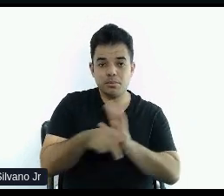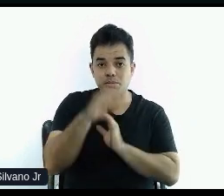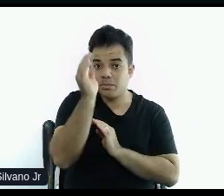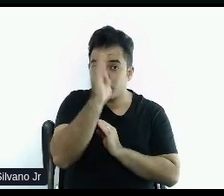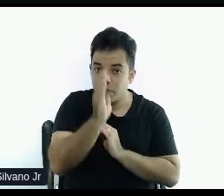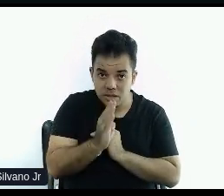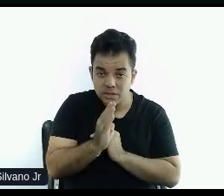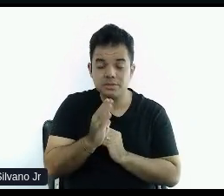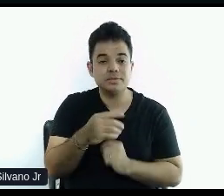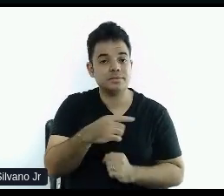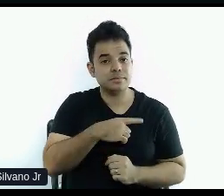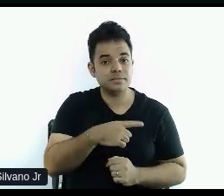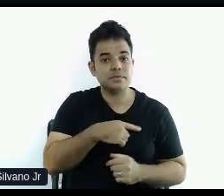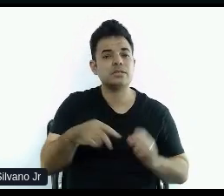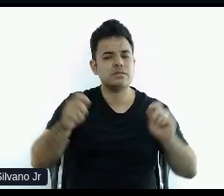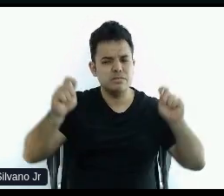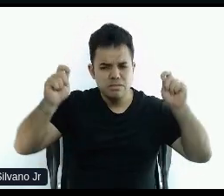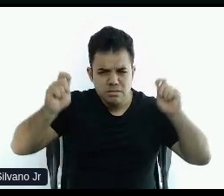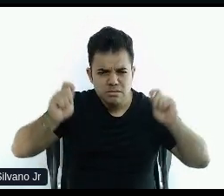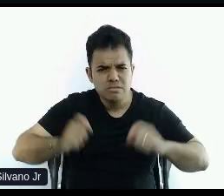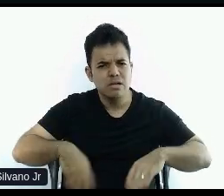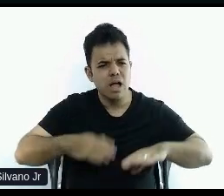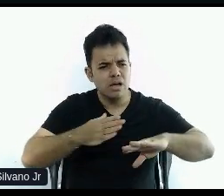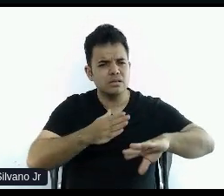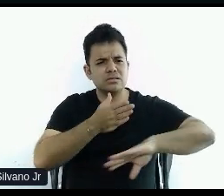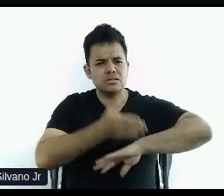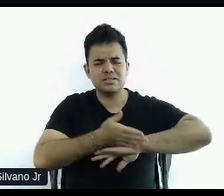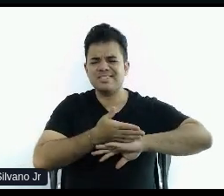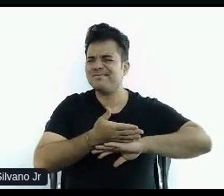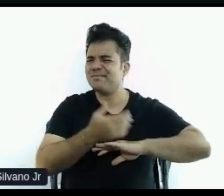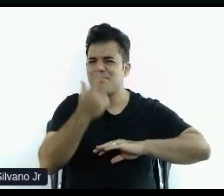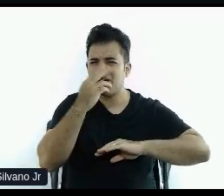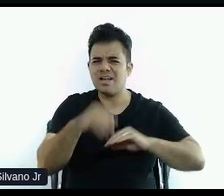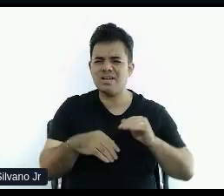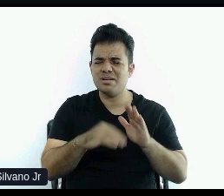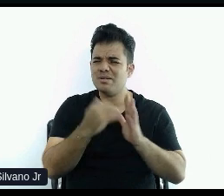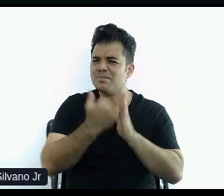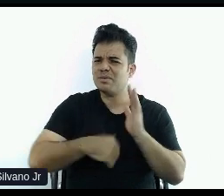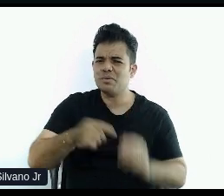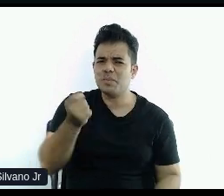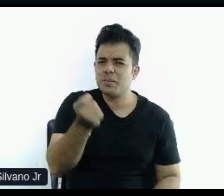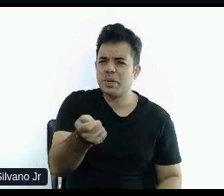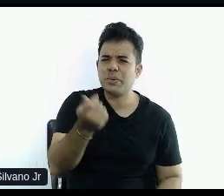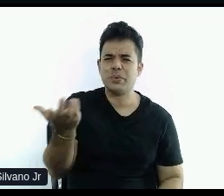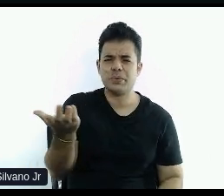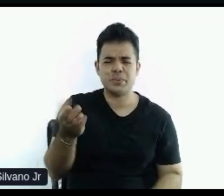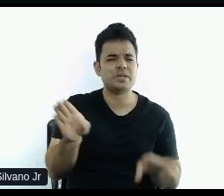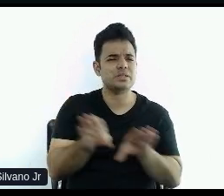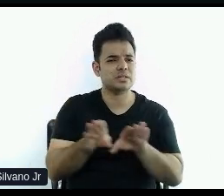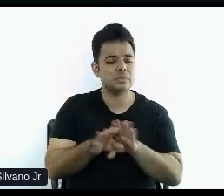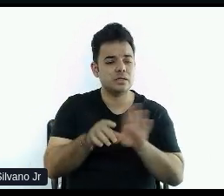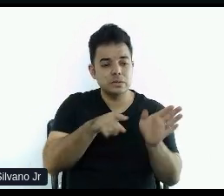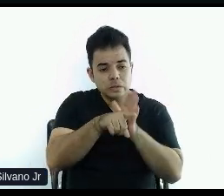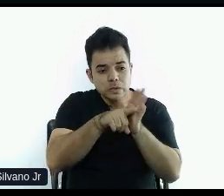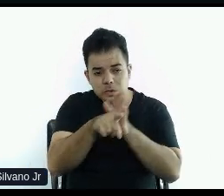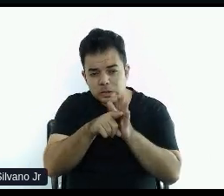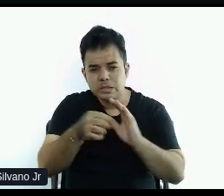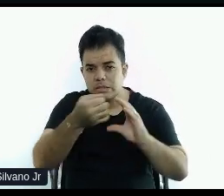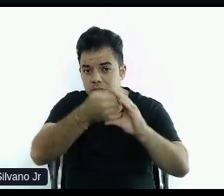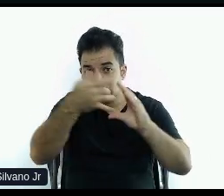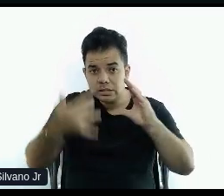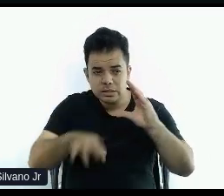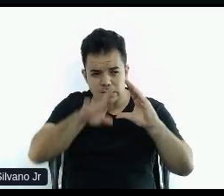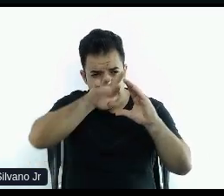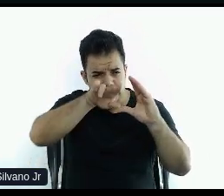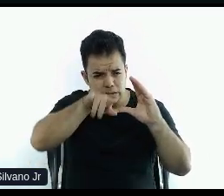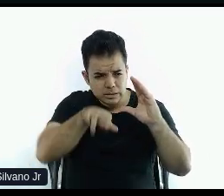a gente tem possibilidade de acesso. Então, é um número muito baixo. Se a gente for avaliar todas aquelas características que, ao